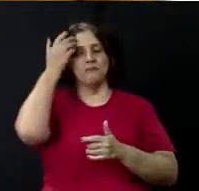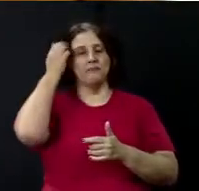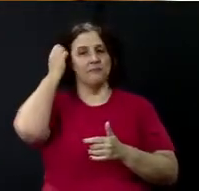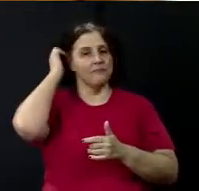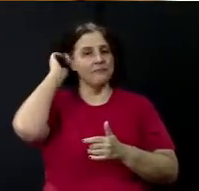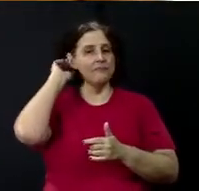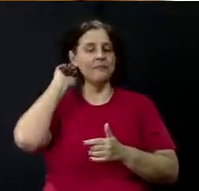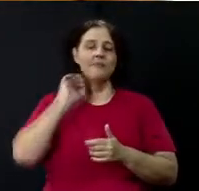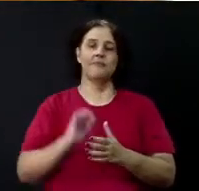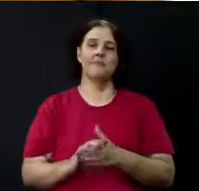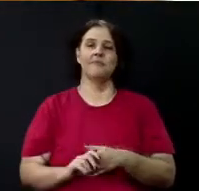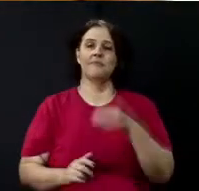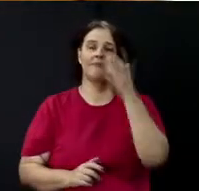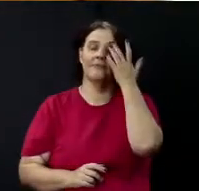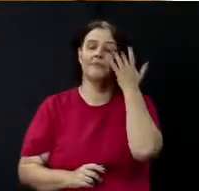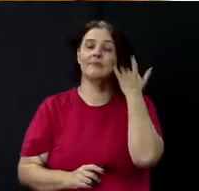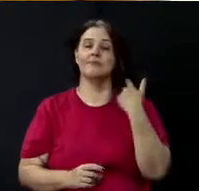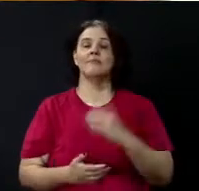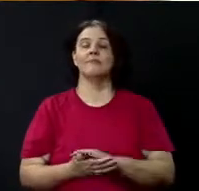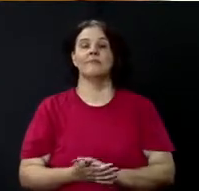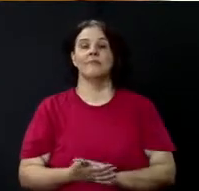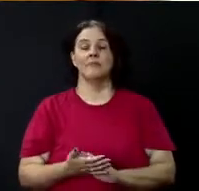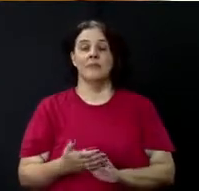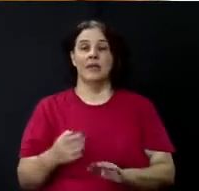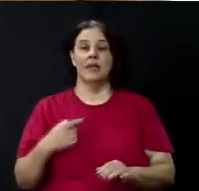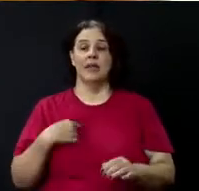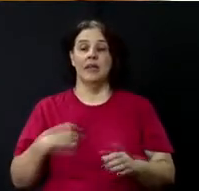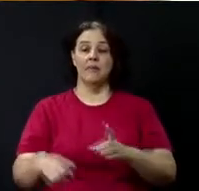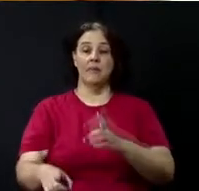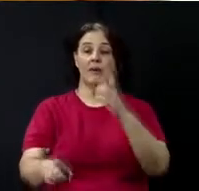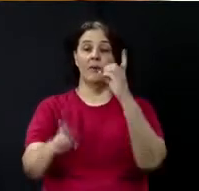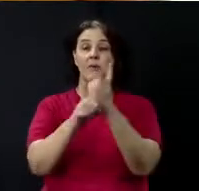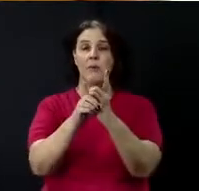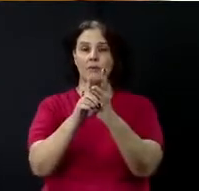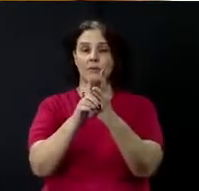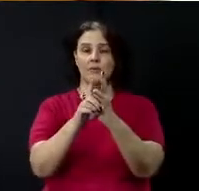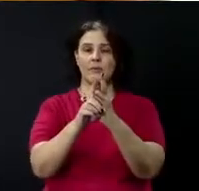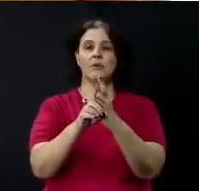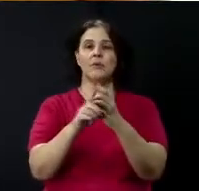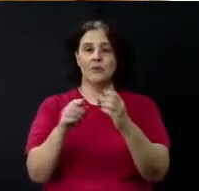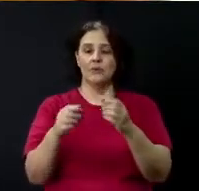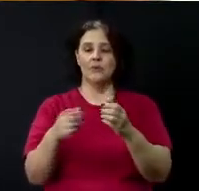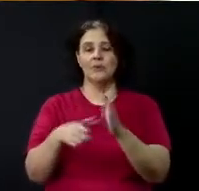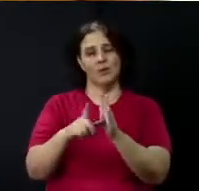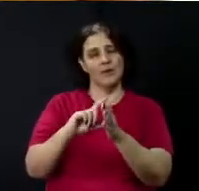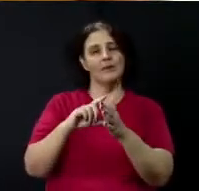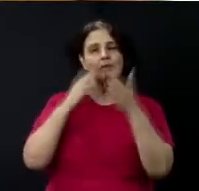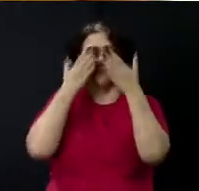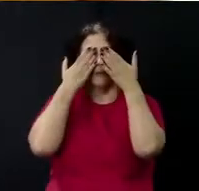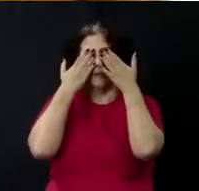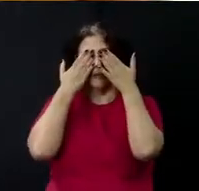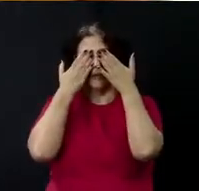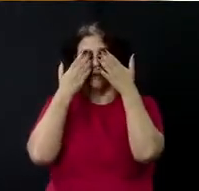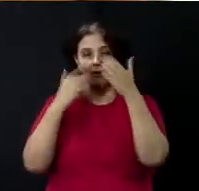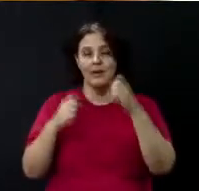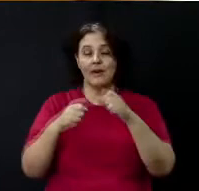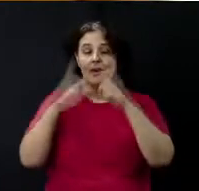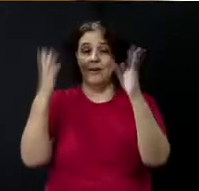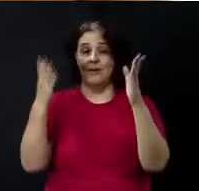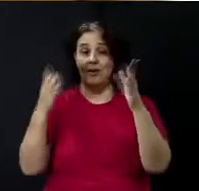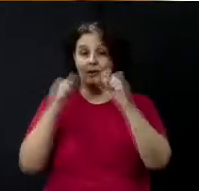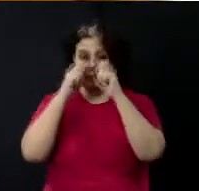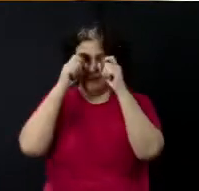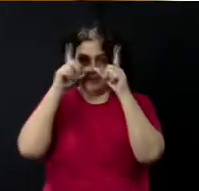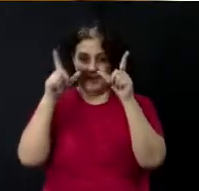encontro desse próprio homem com o próprio Jesus depois. Então é um capítulo bonito, eu aconselho